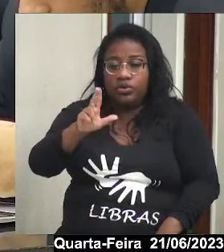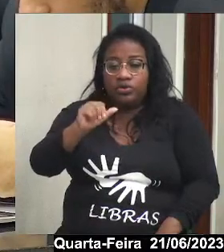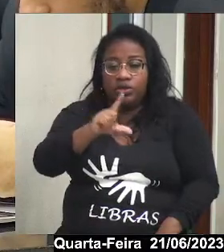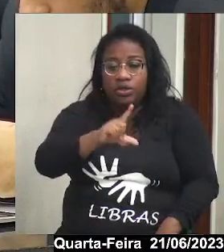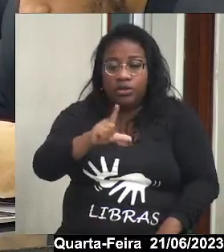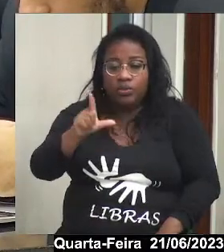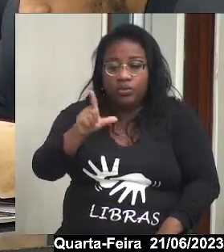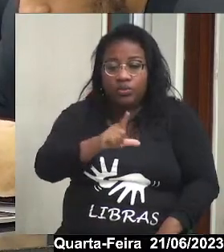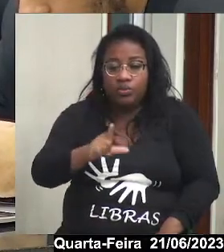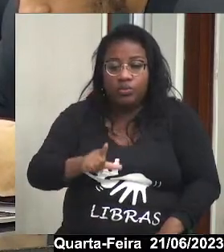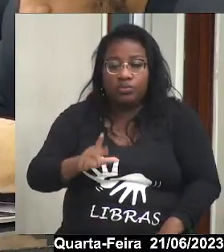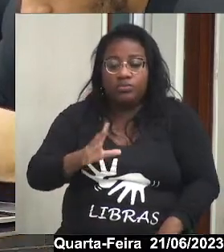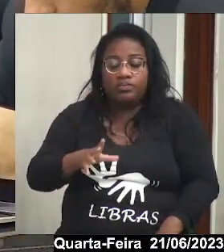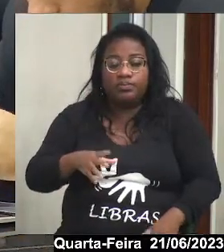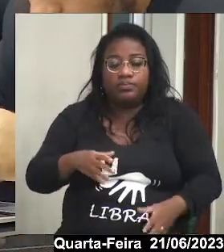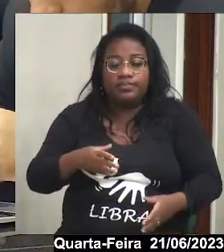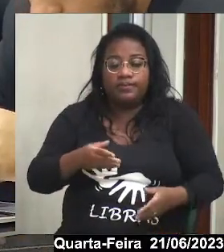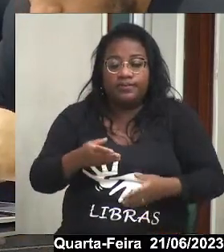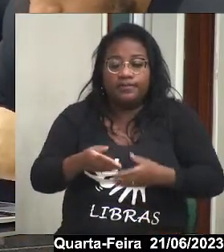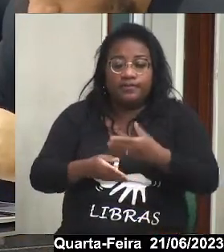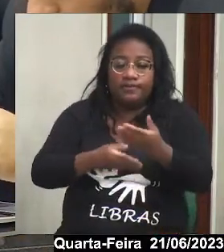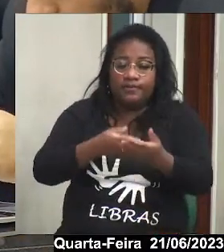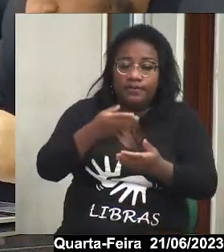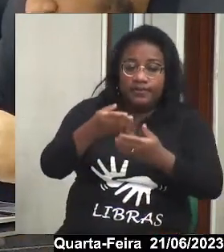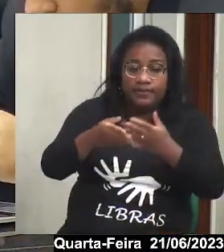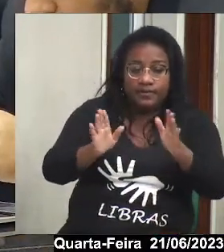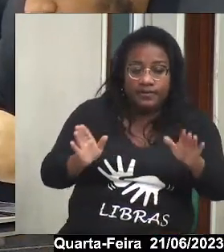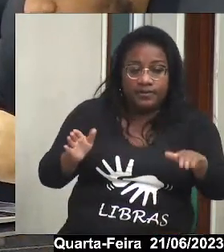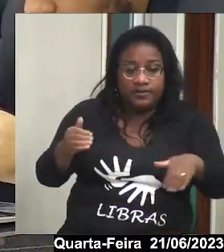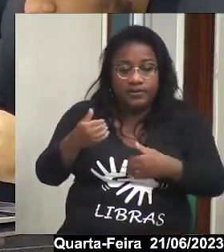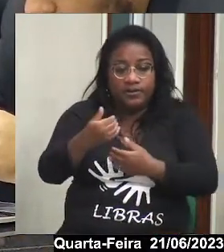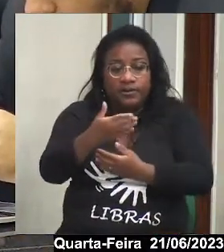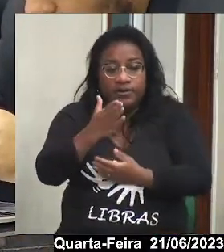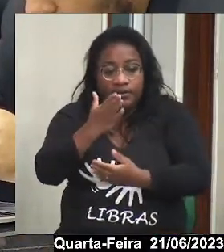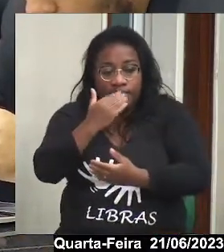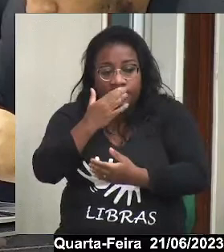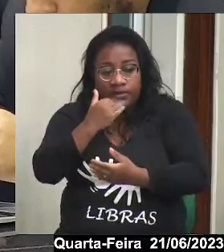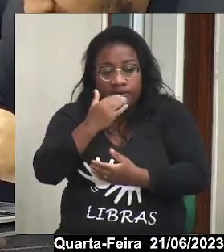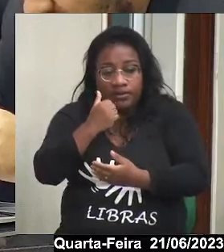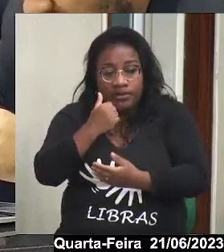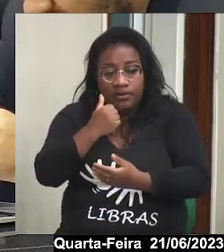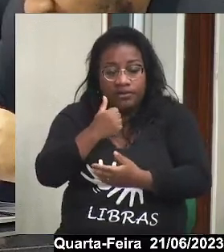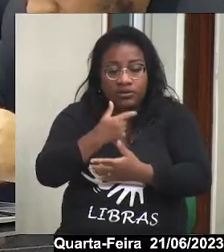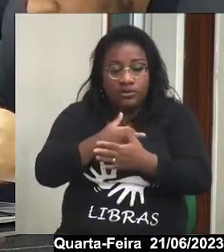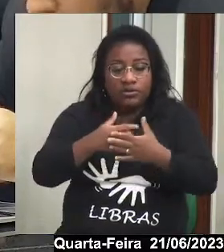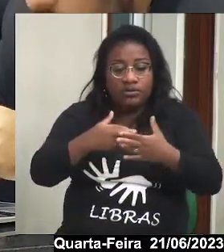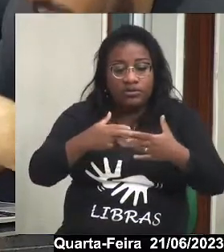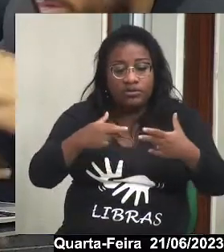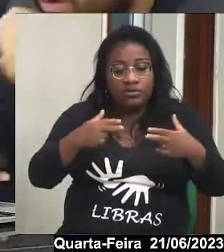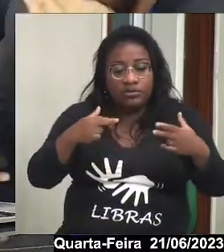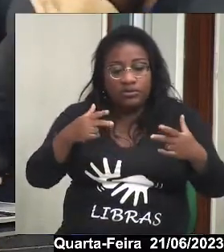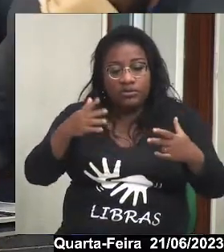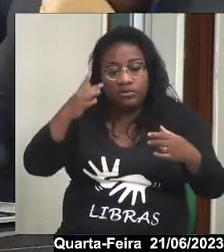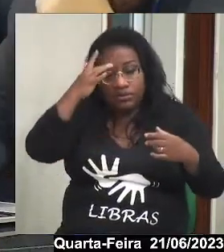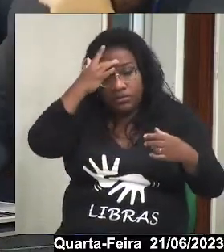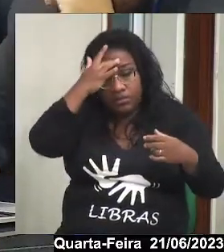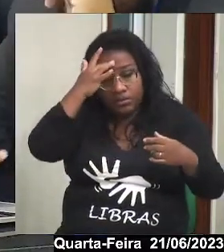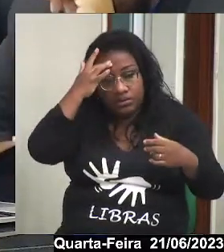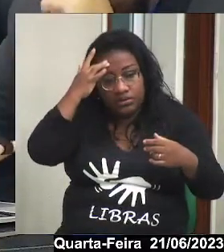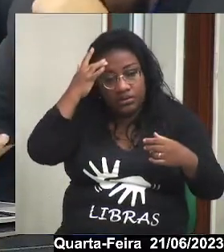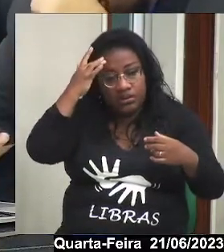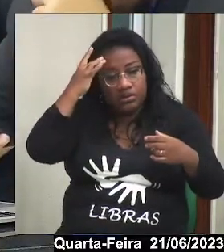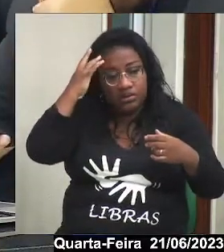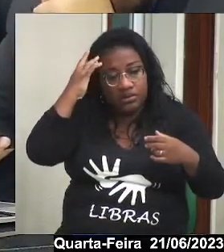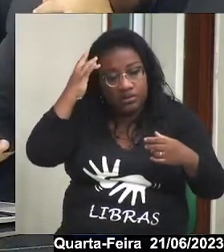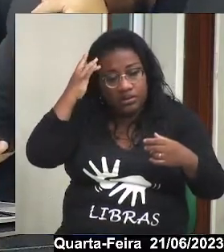bairro muito carente. E ela está lá fazendo entrega hoje de cestas básicas, entrega de lençóis, né, para aquelas pessoas, e